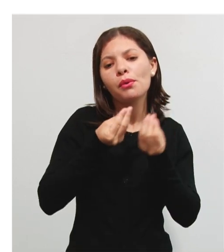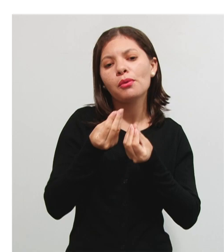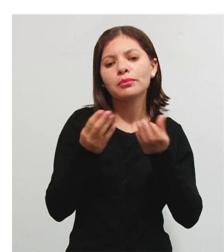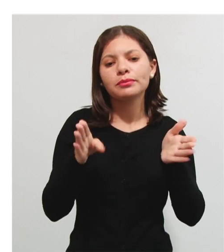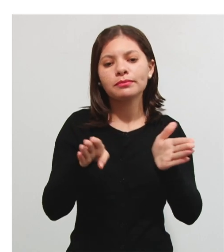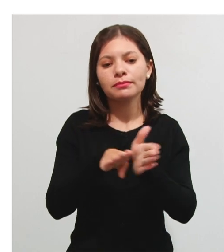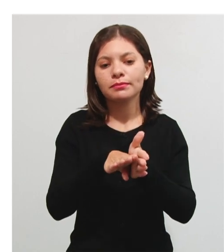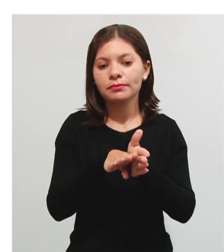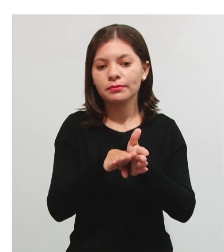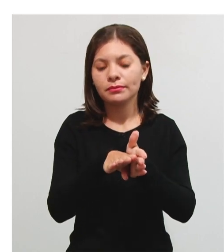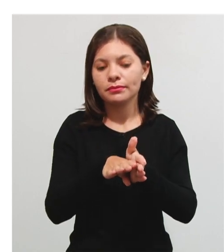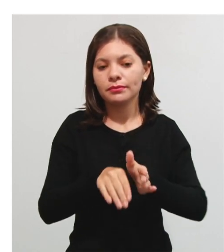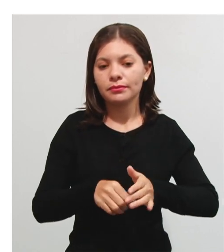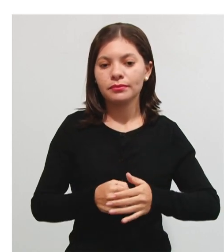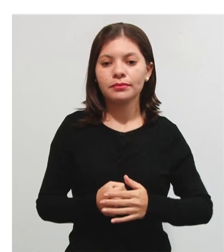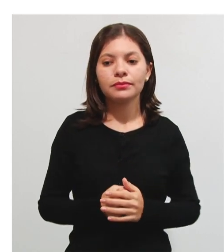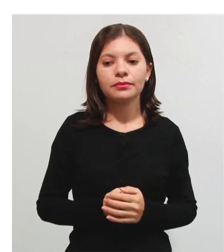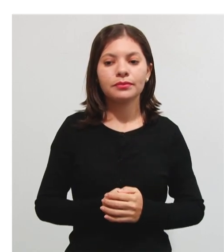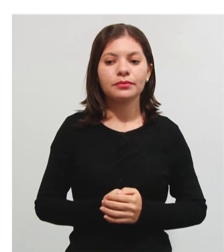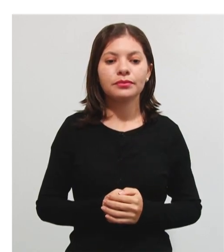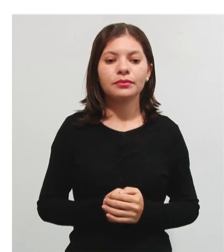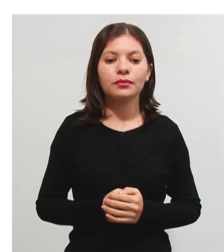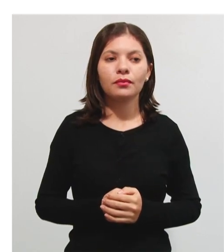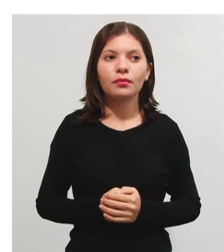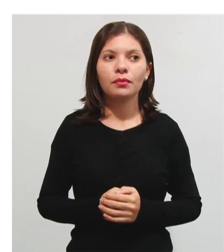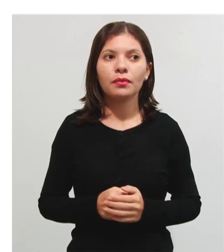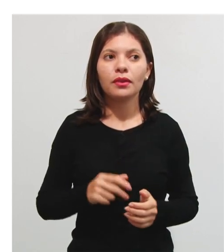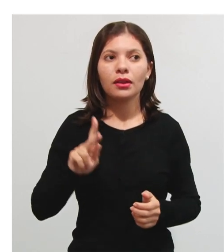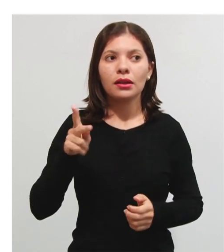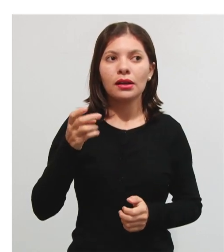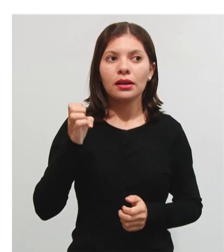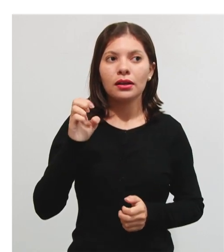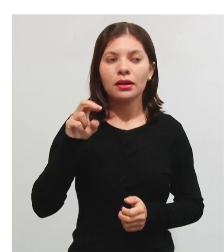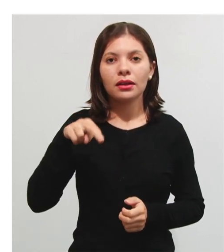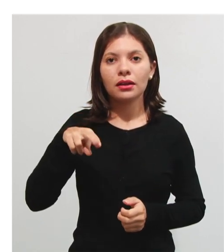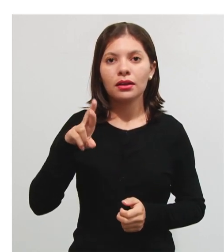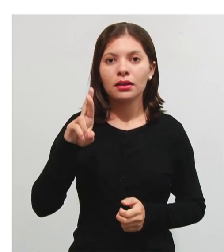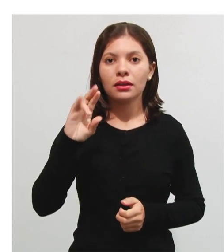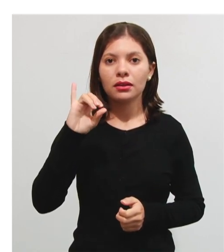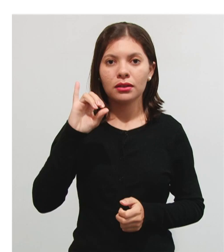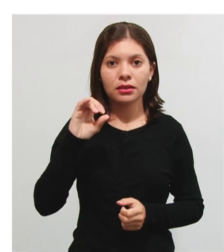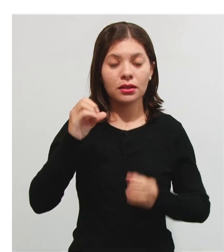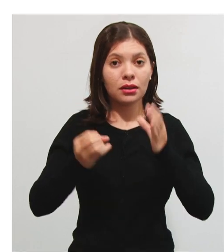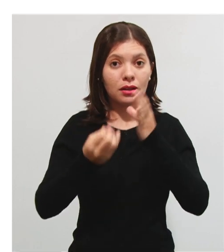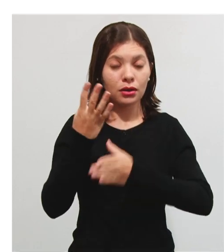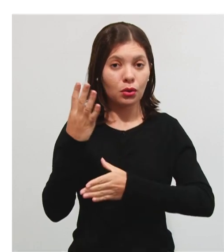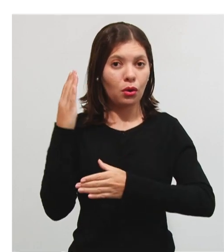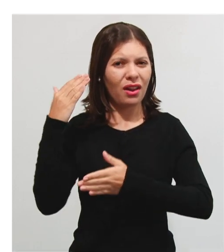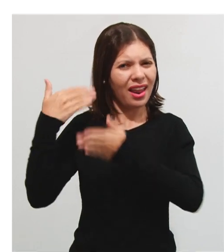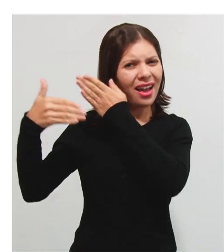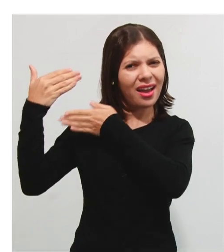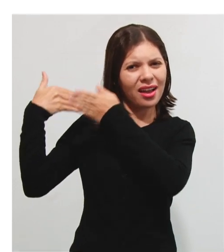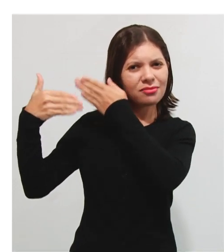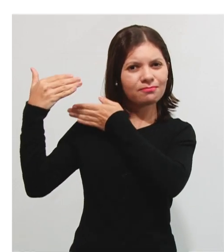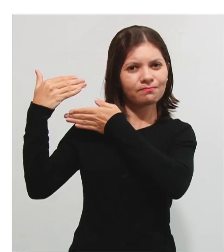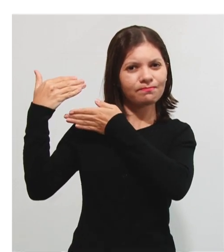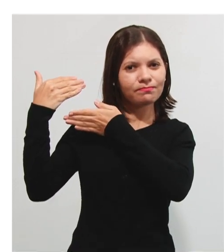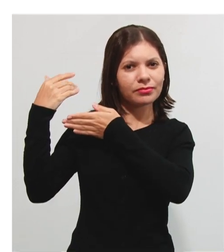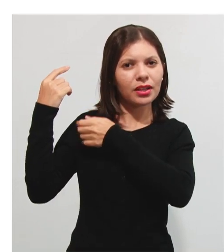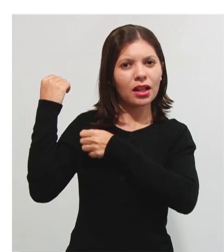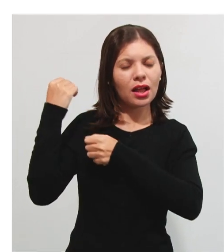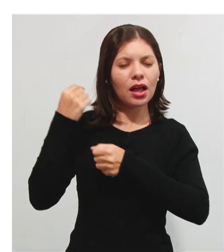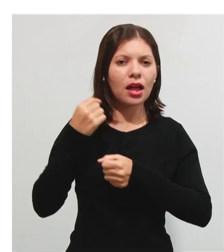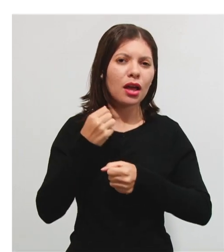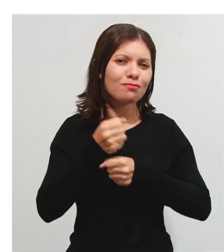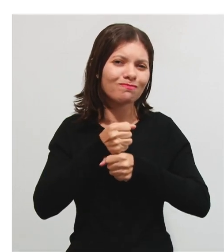sistemas. O Fordismo, criado por Henry Ford, ele traz aquele conceito de produção por